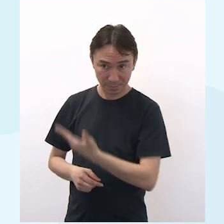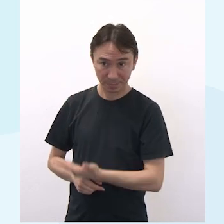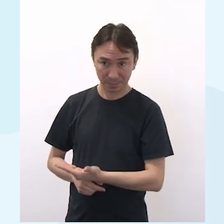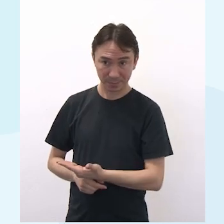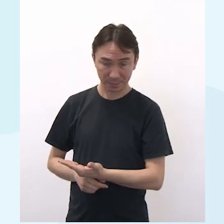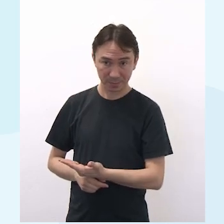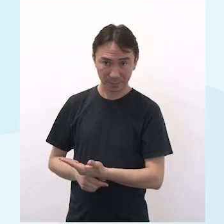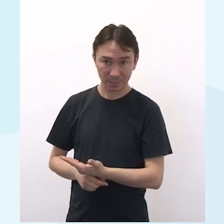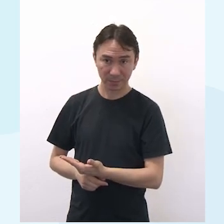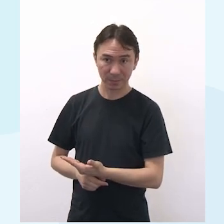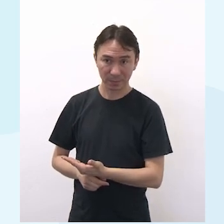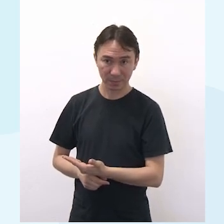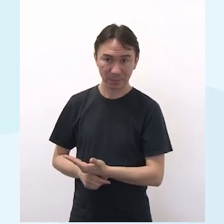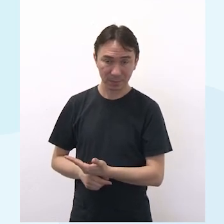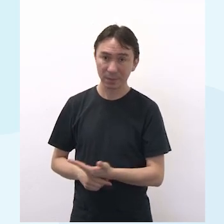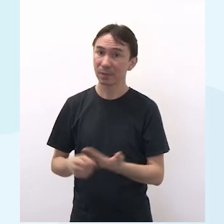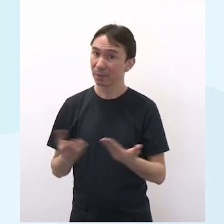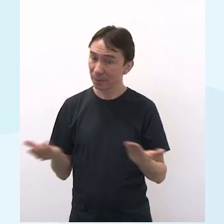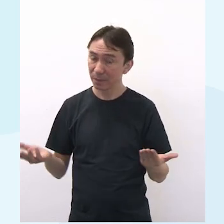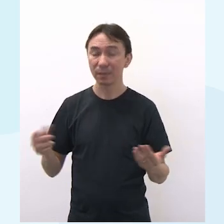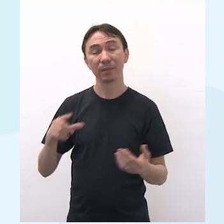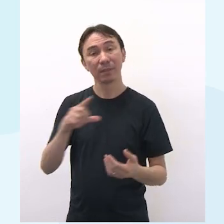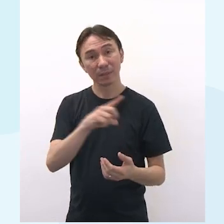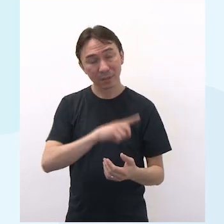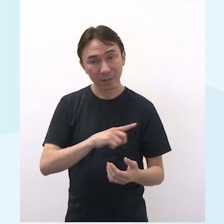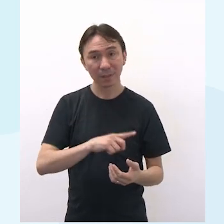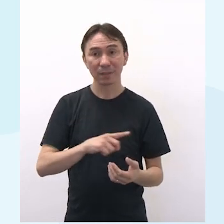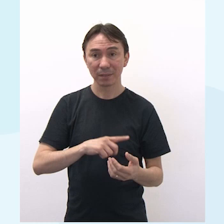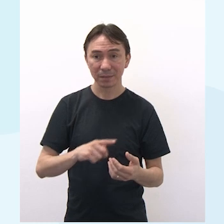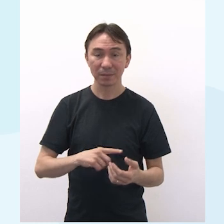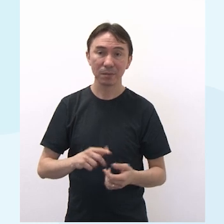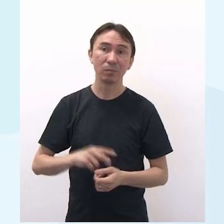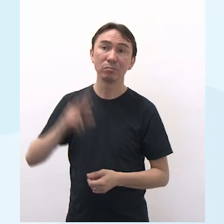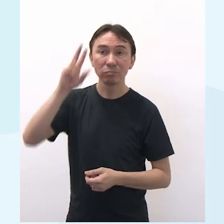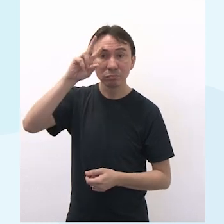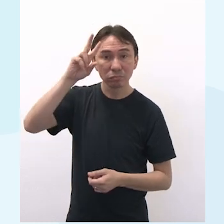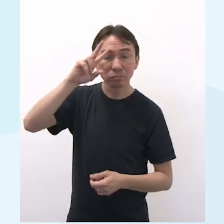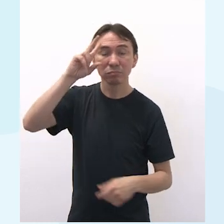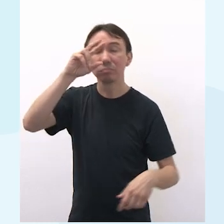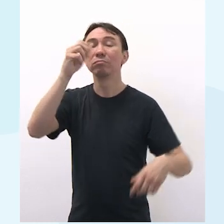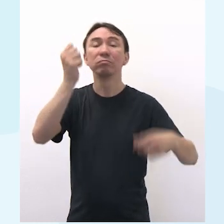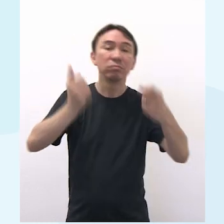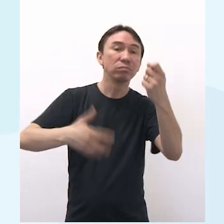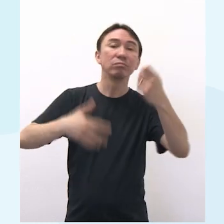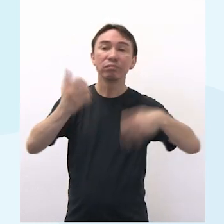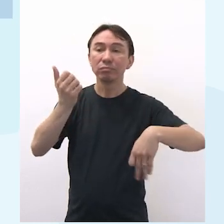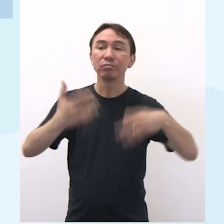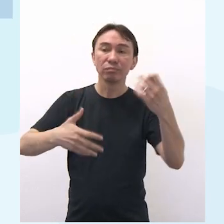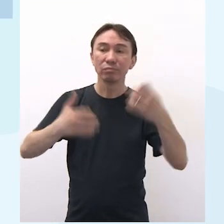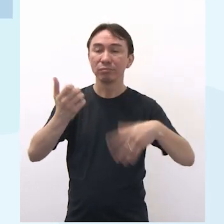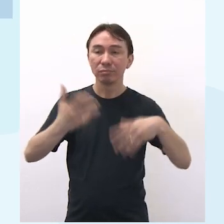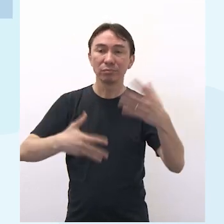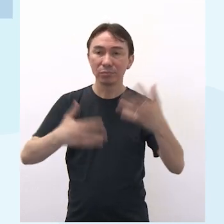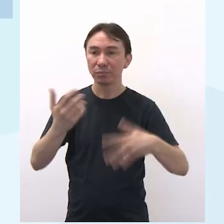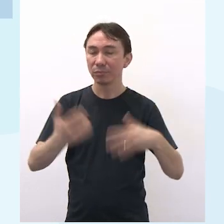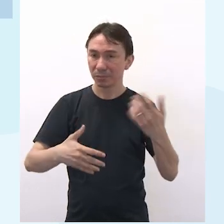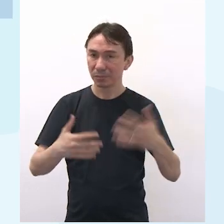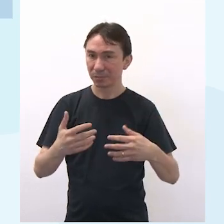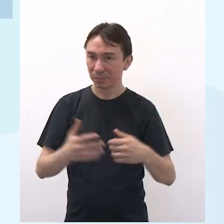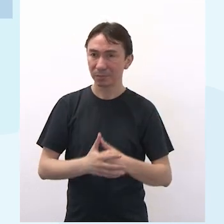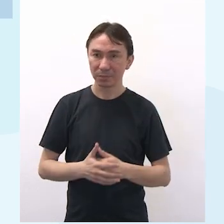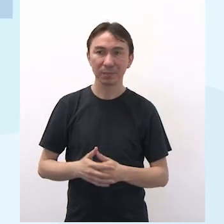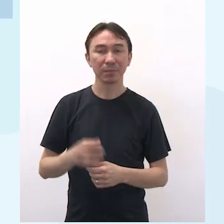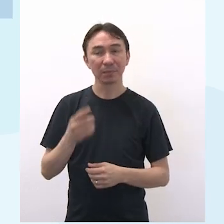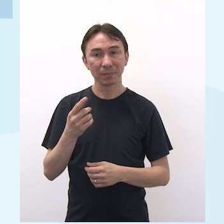Moraes, farão um depoimento a respeito dessa situação,